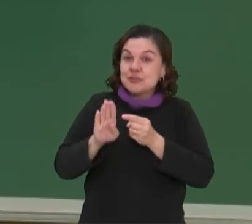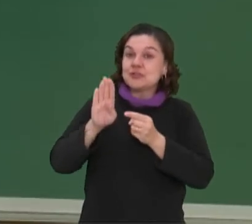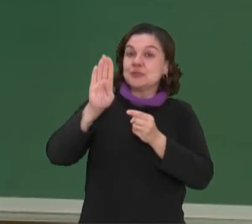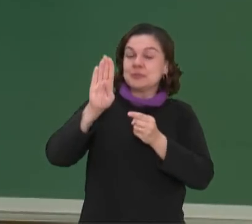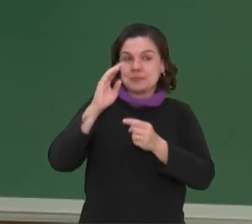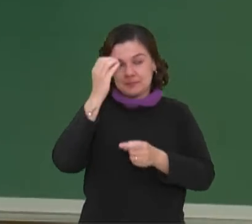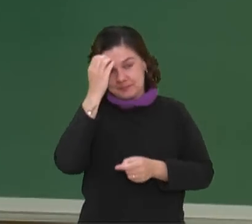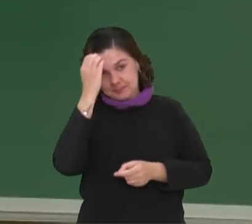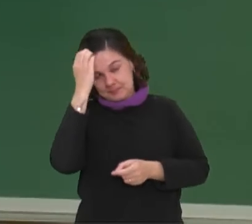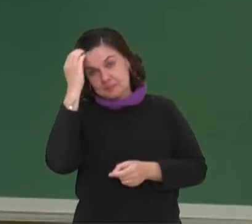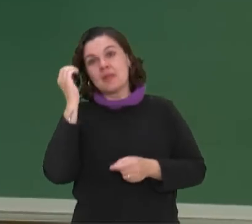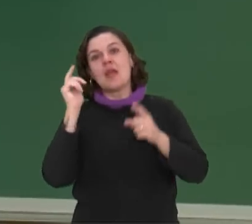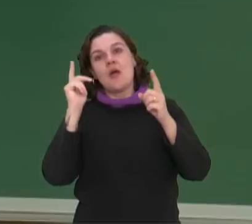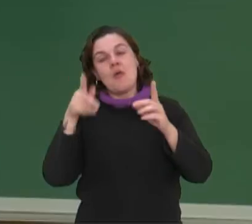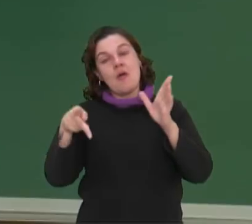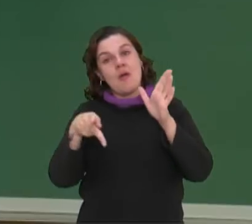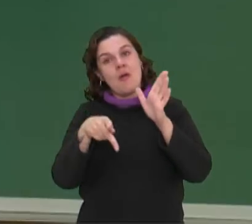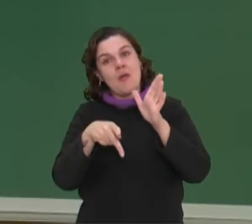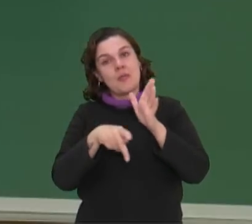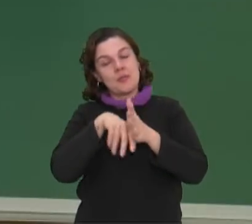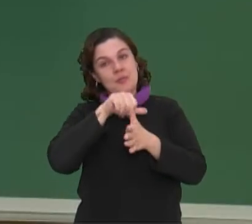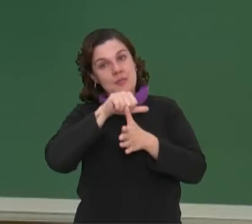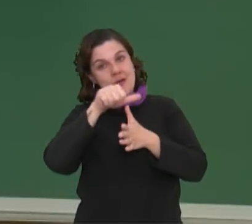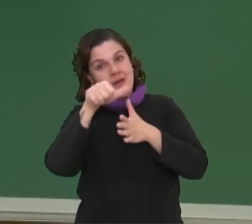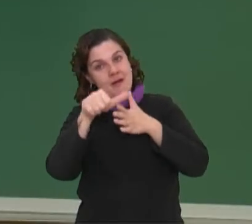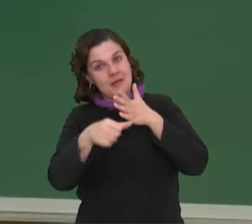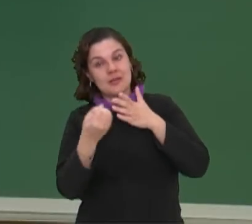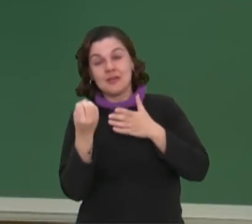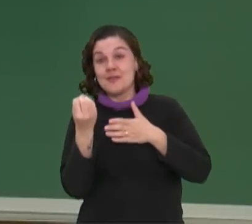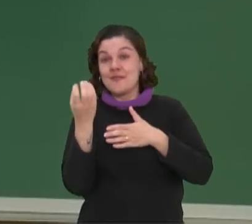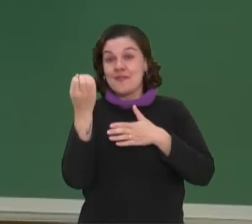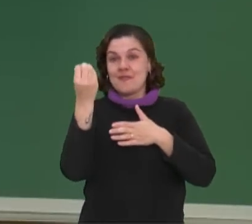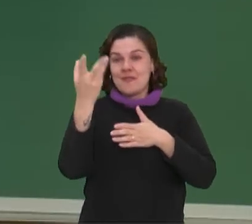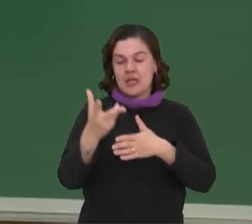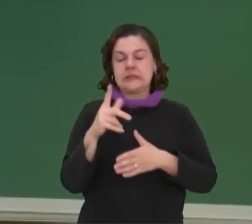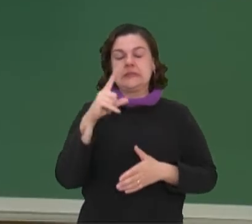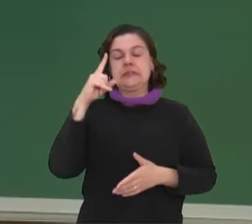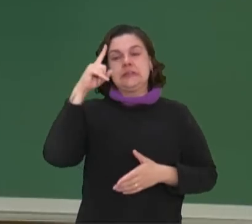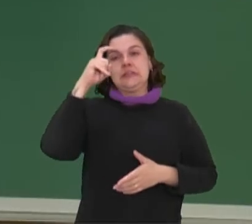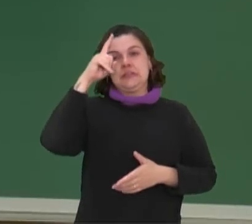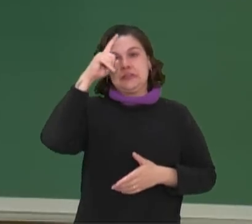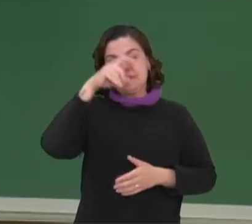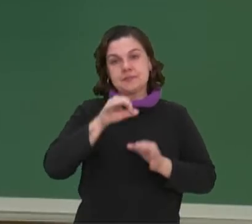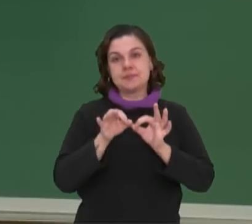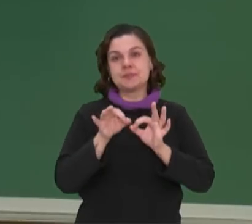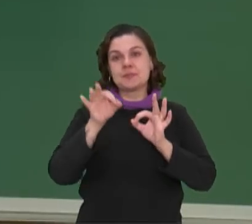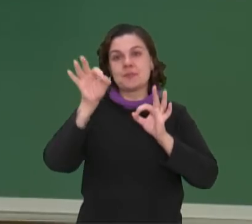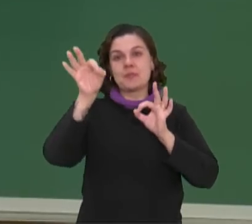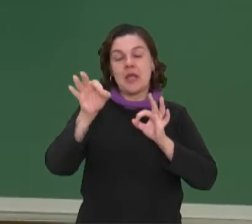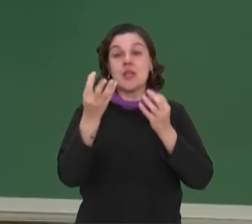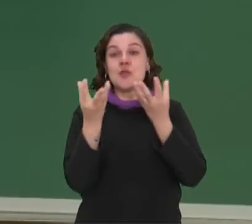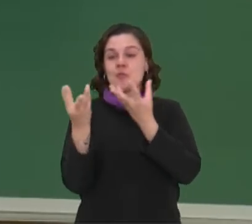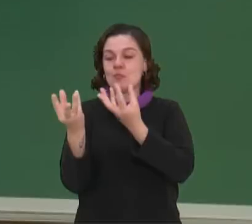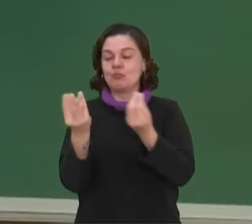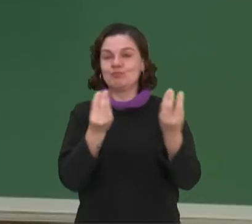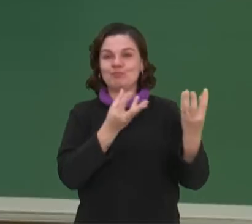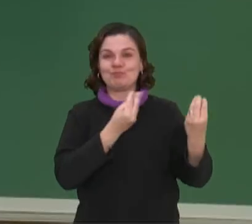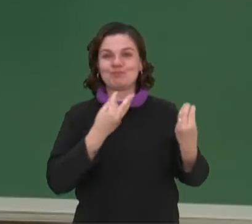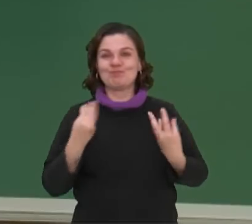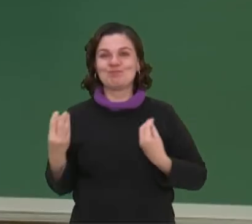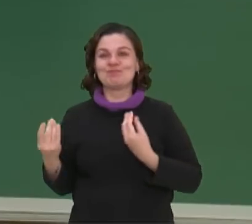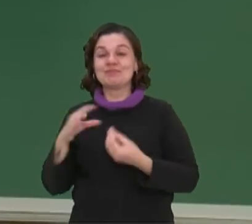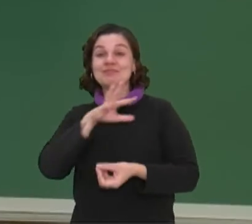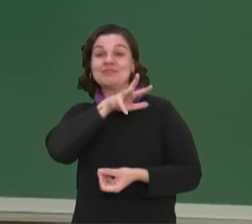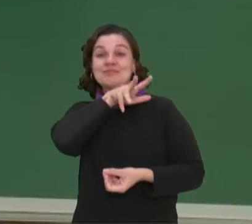montanha. Então, é uma característica de transportes longos e difíceis e que envolvia muitos animais.